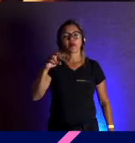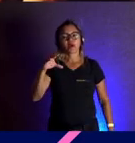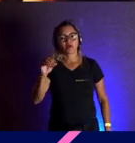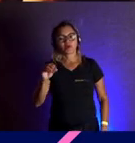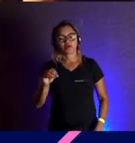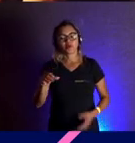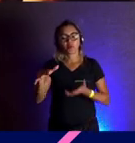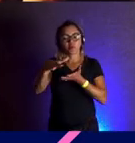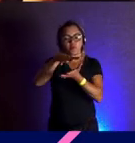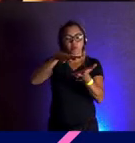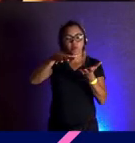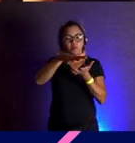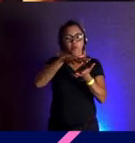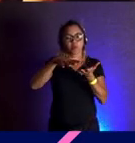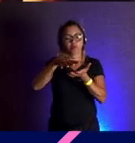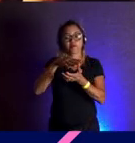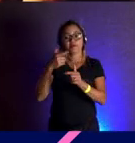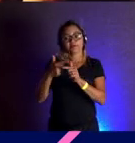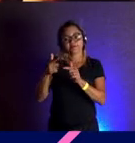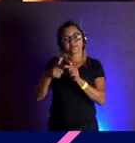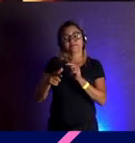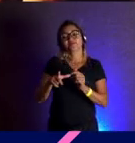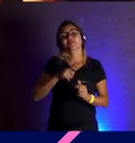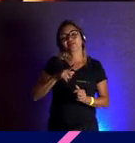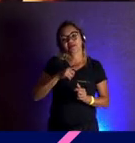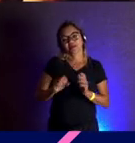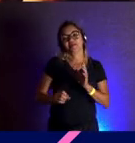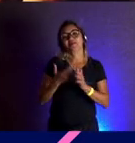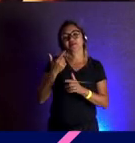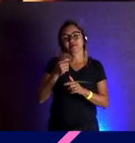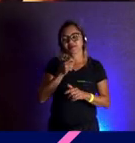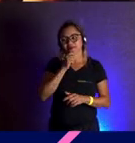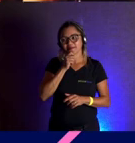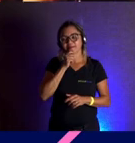relativamente contornado, existem problemas ainda.